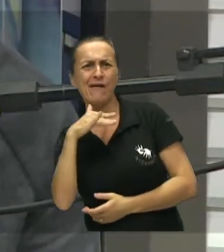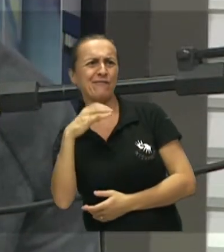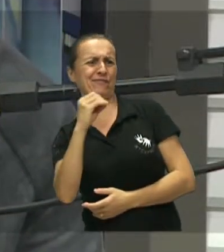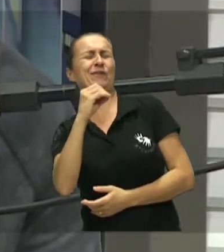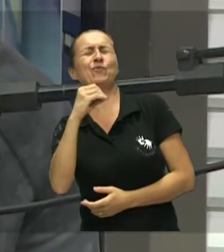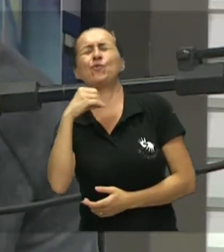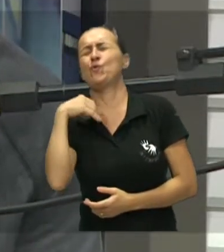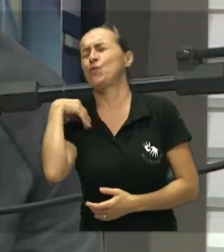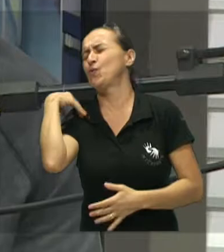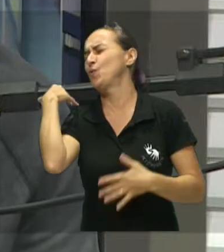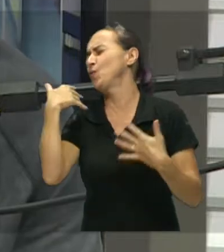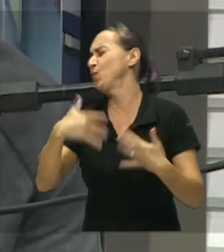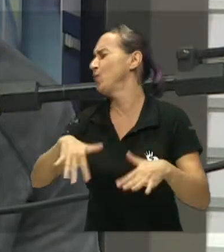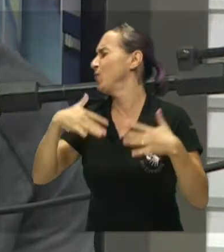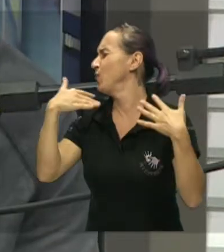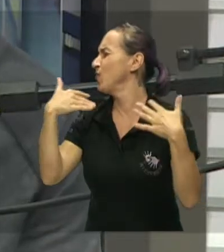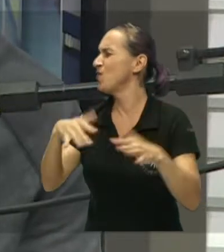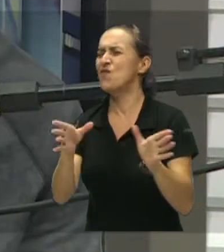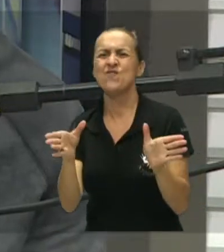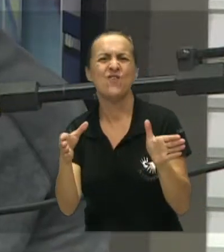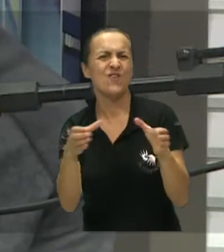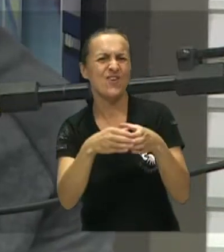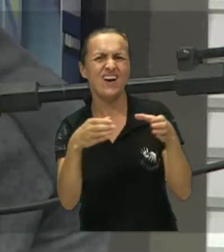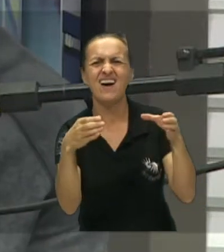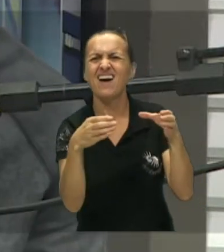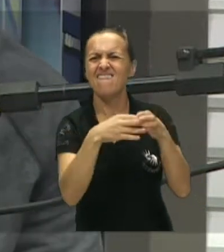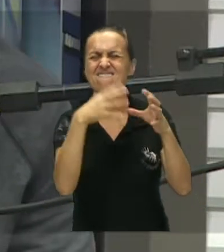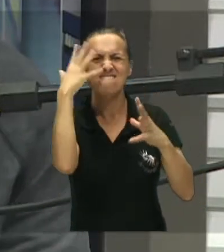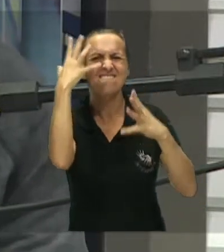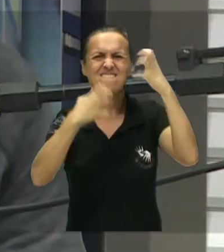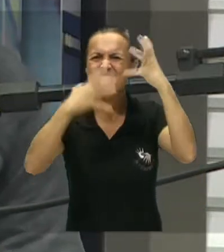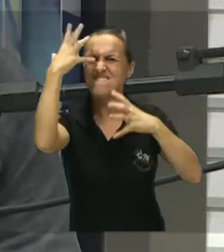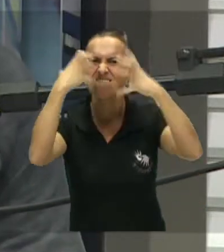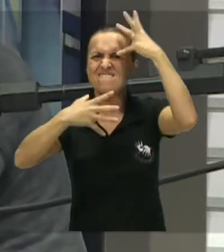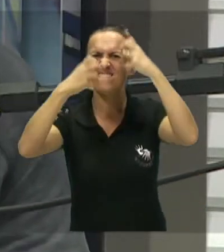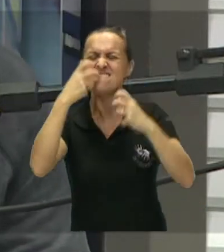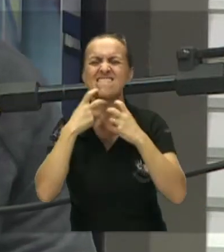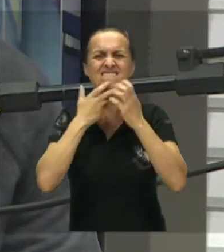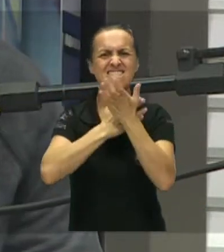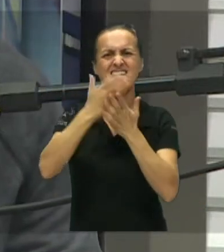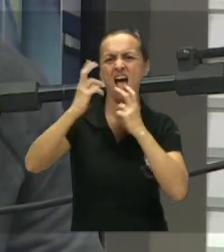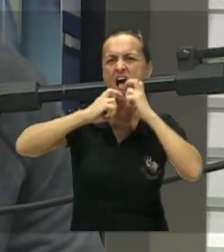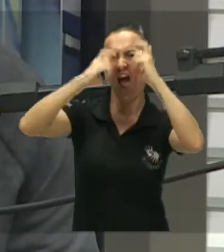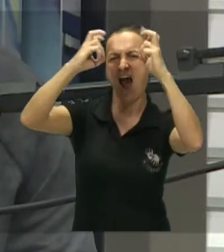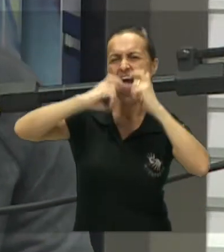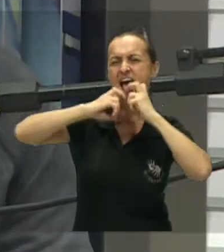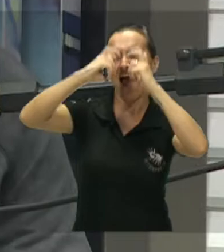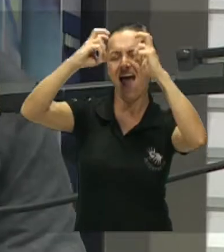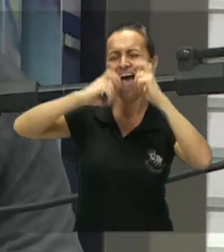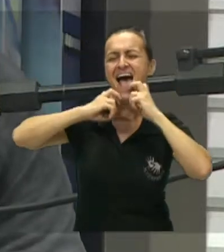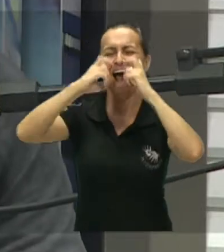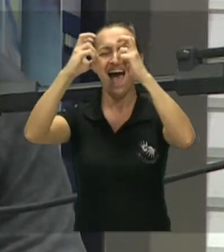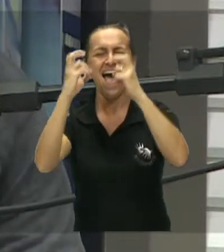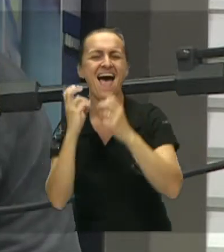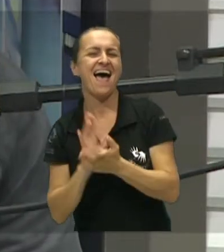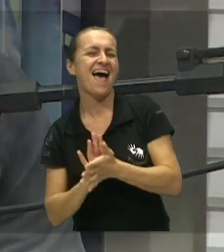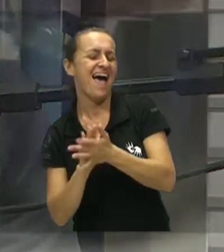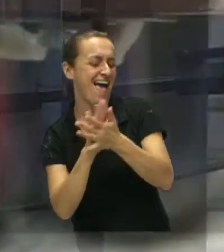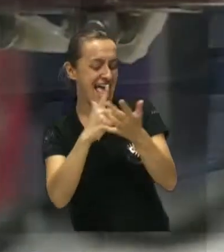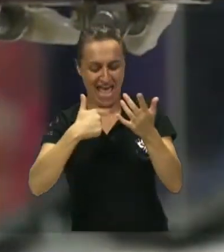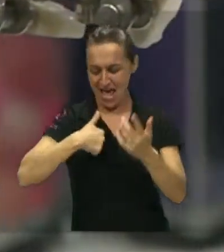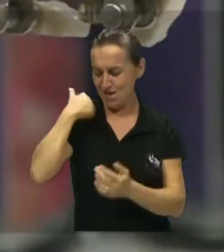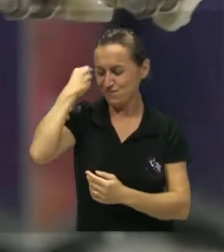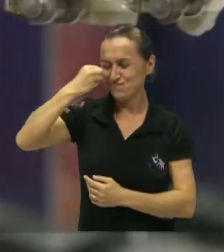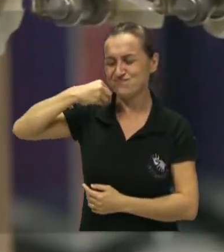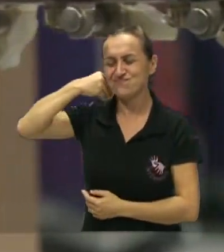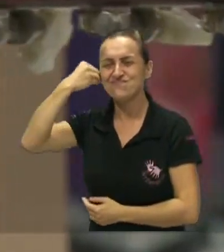pra acabar. Rapaziada ficou bem indignada e começou a gritar: sou bamba do